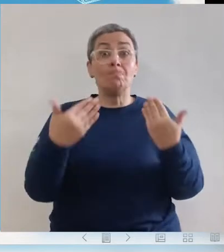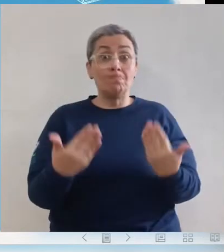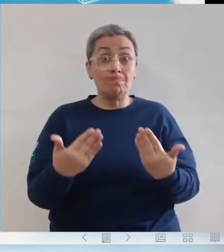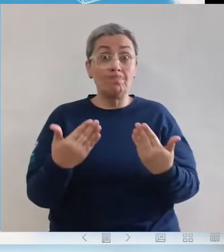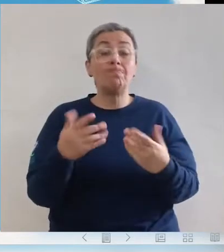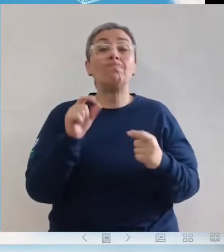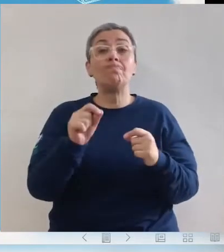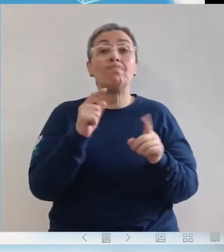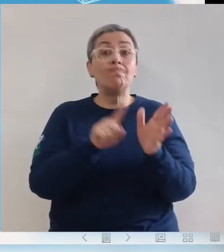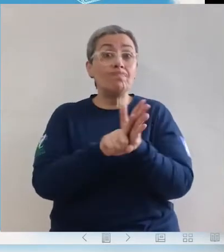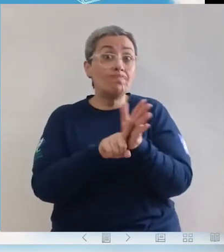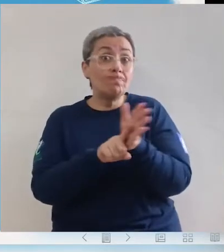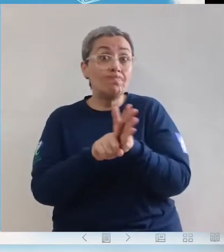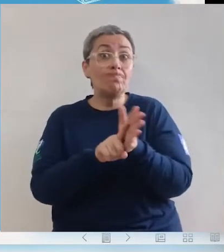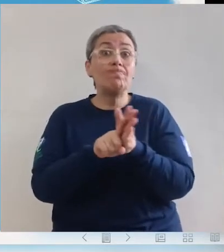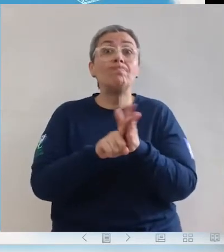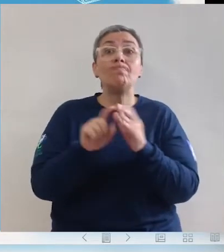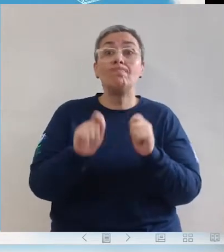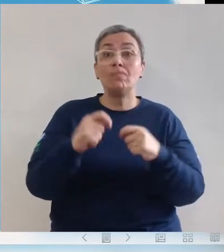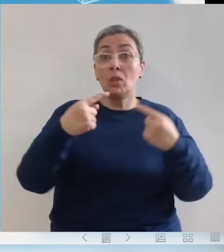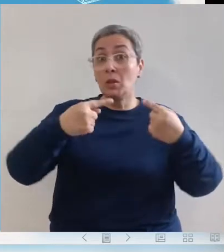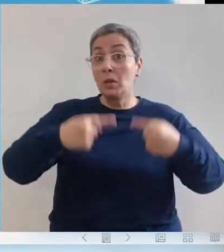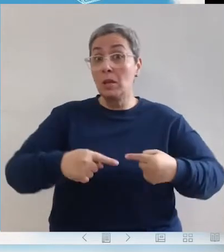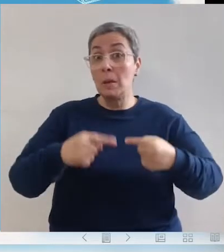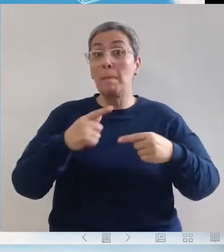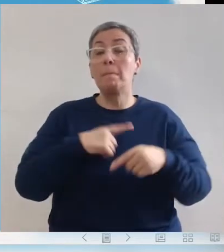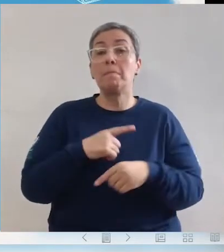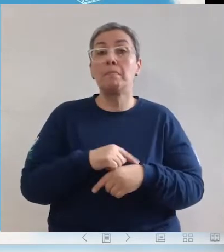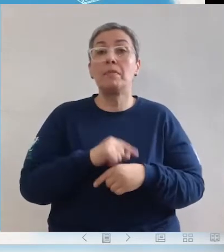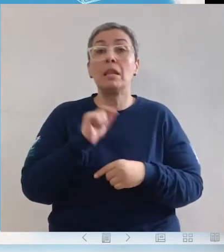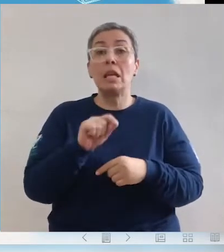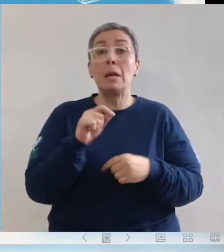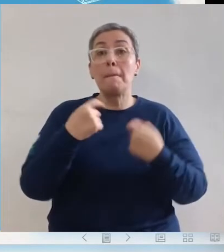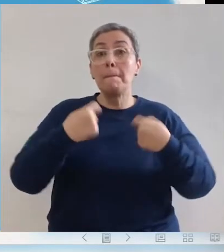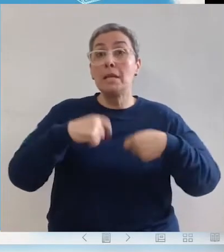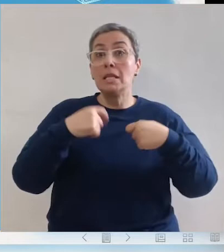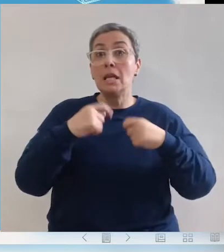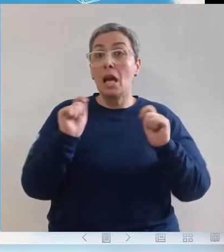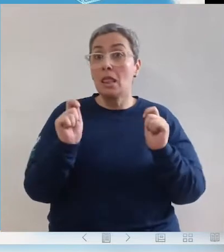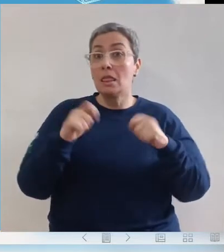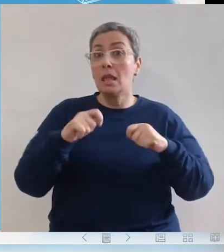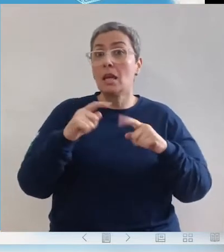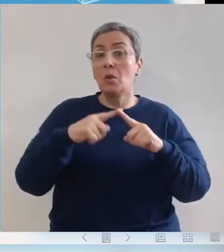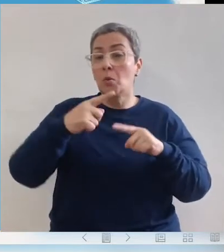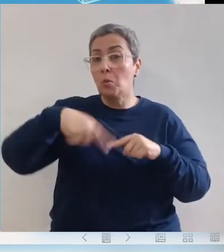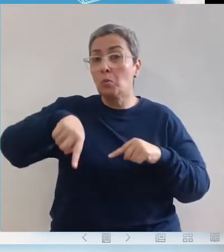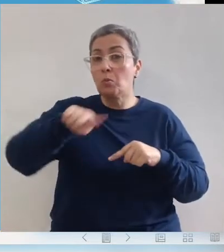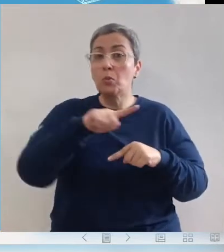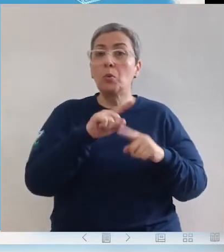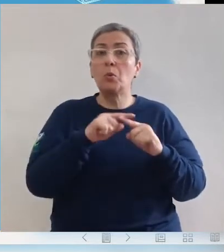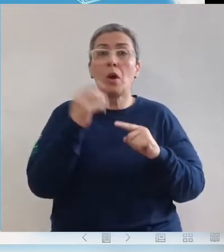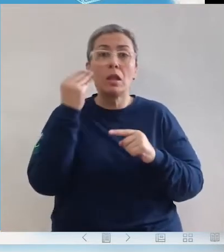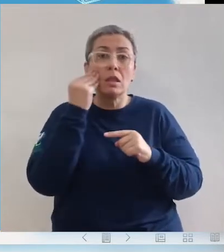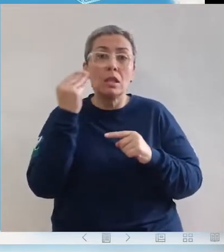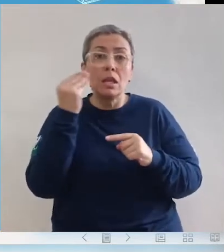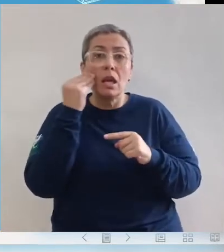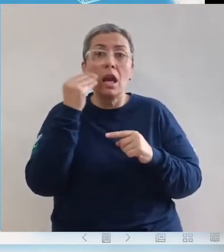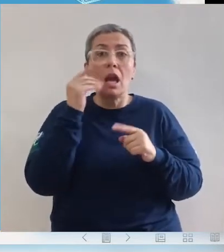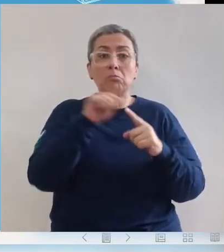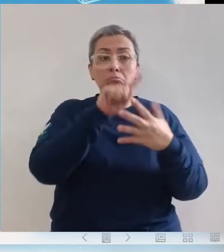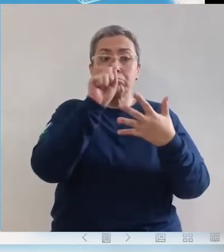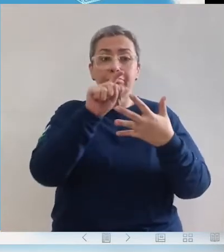Então, a pesquisa, o desafio, deve possibilitar que vocês